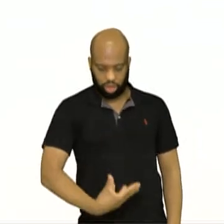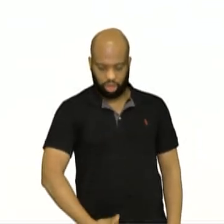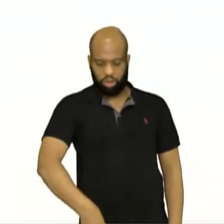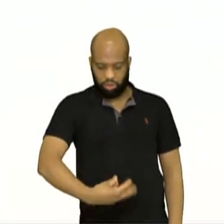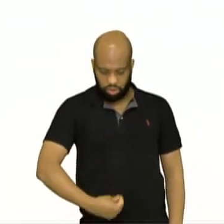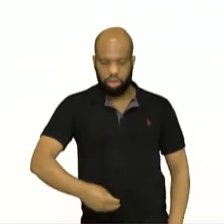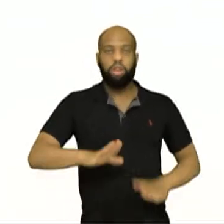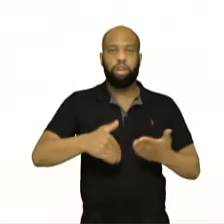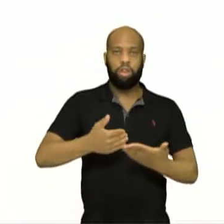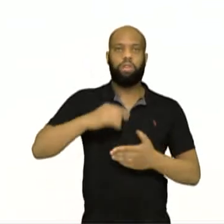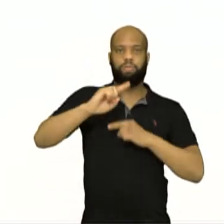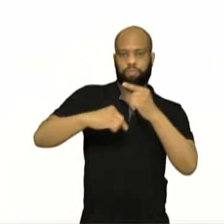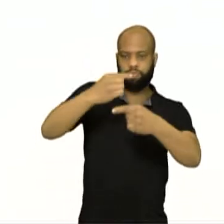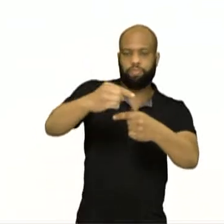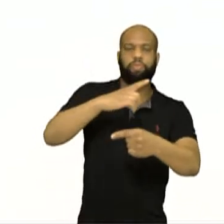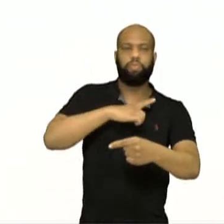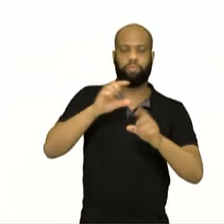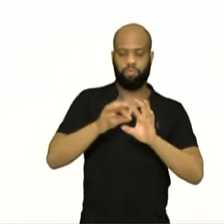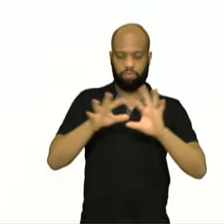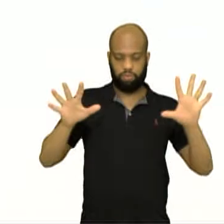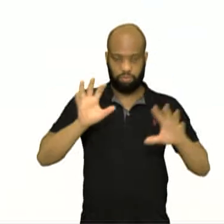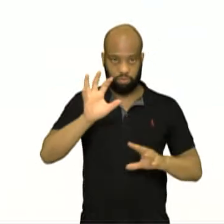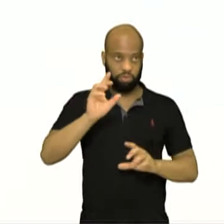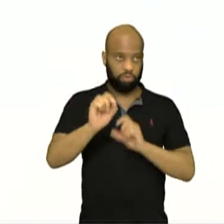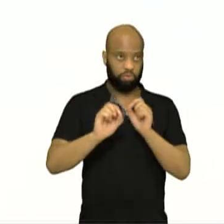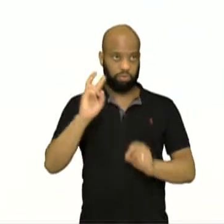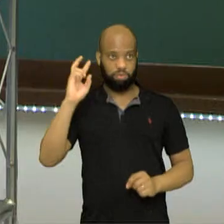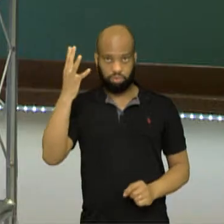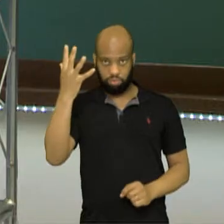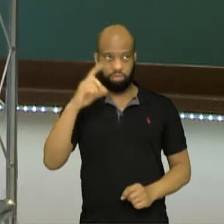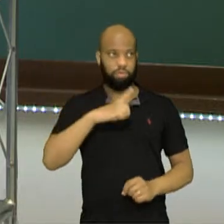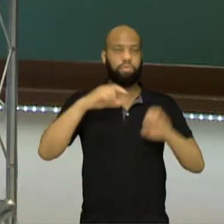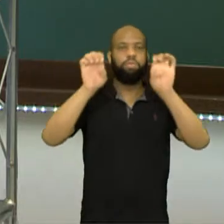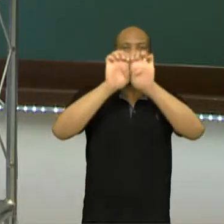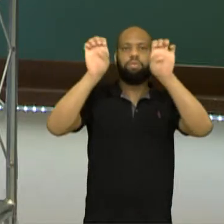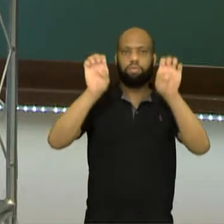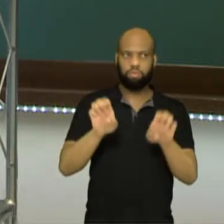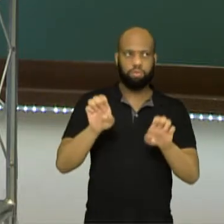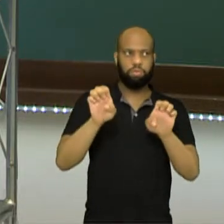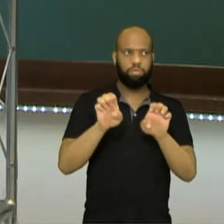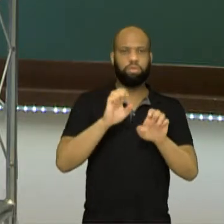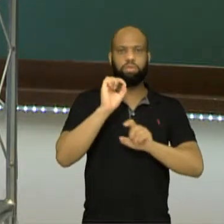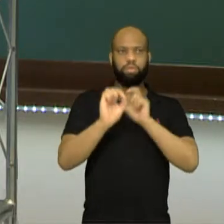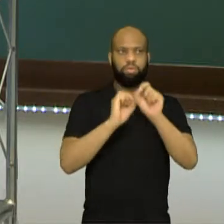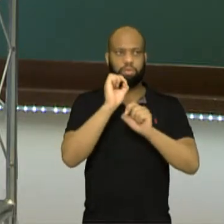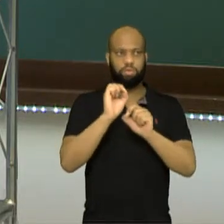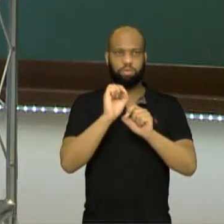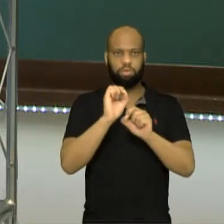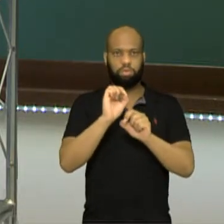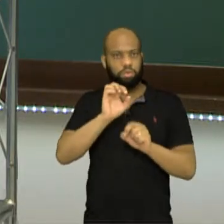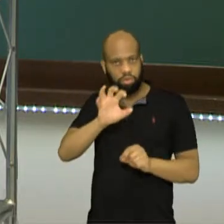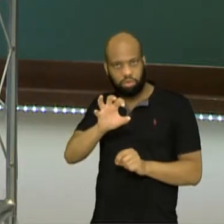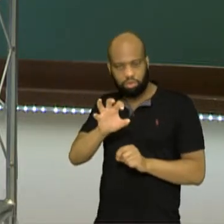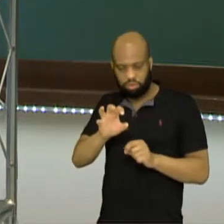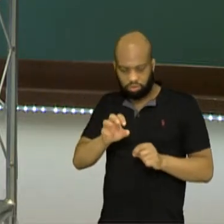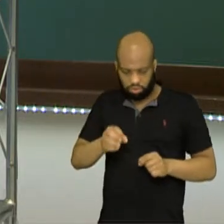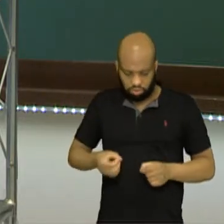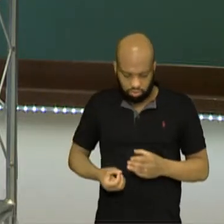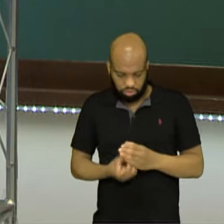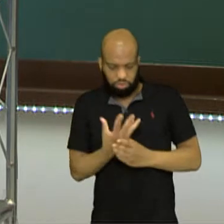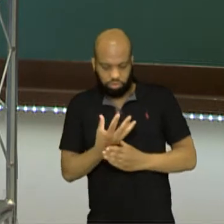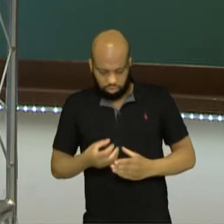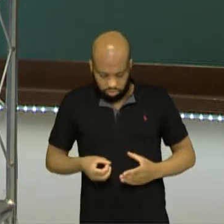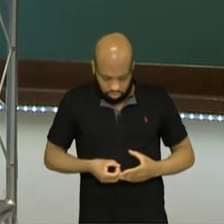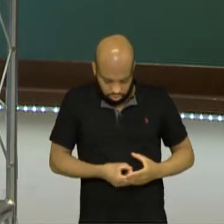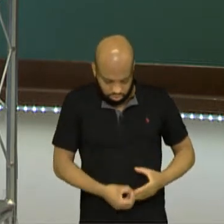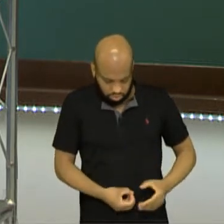ali? Após a liberação disso, a estrutura, né, o folículo que deu origem àquele ovócito, ele vai entrar